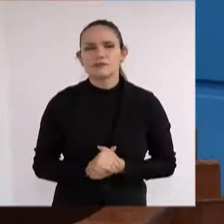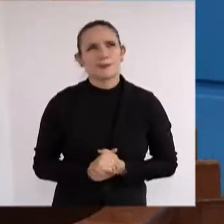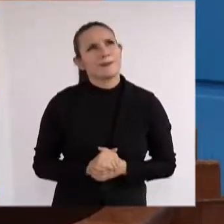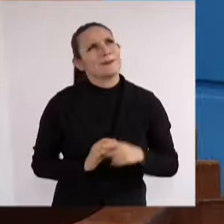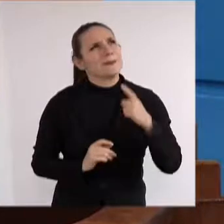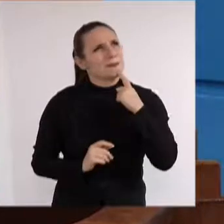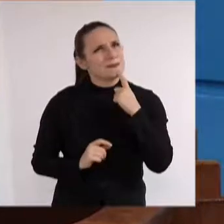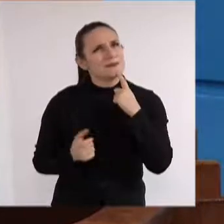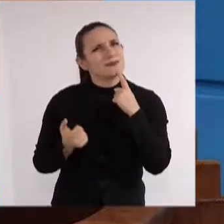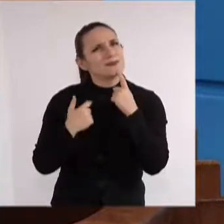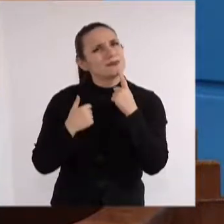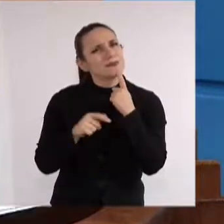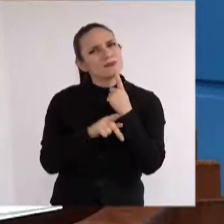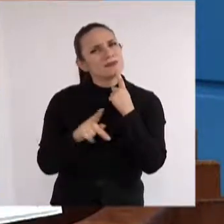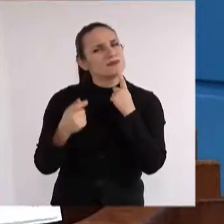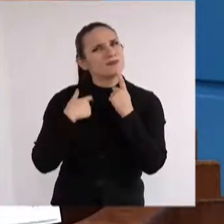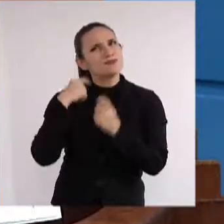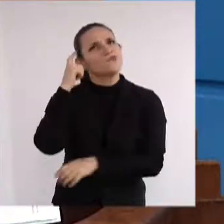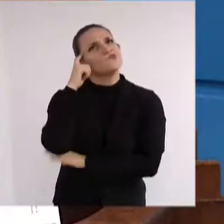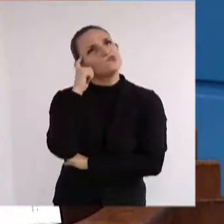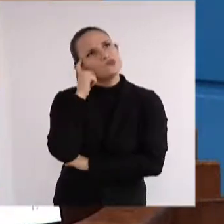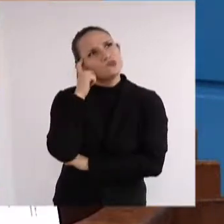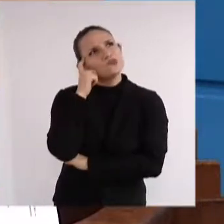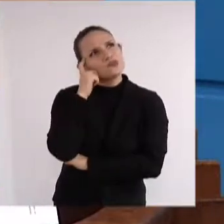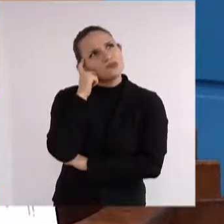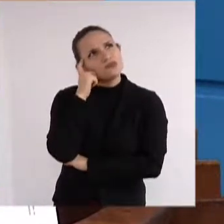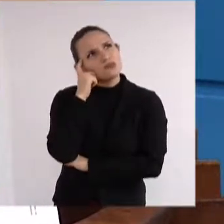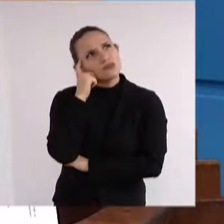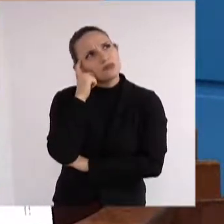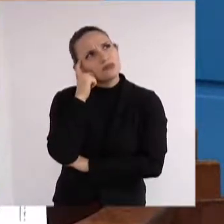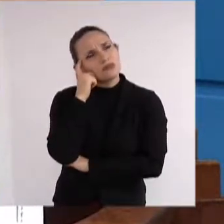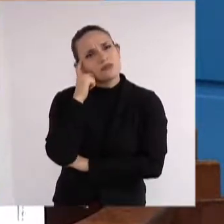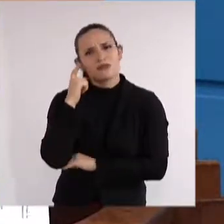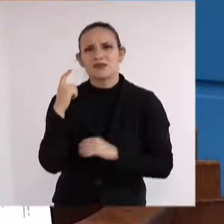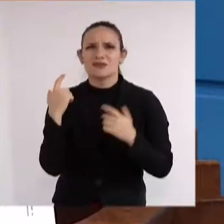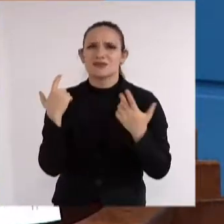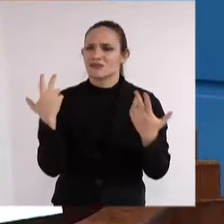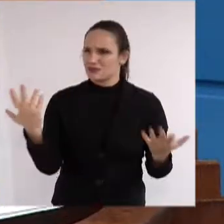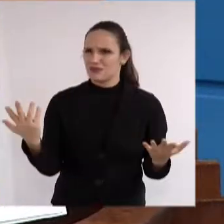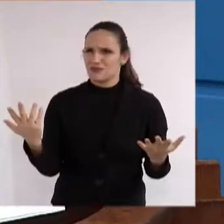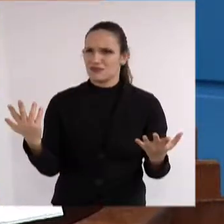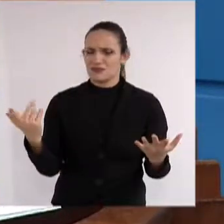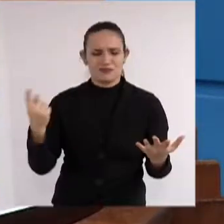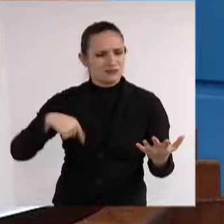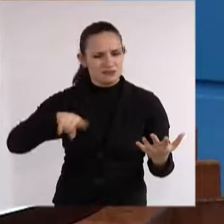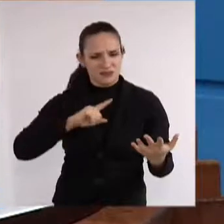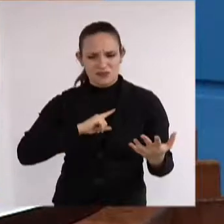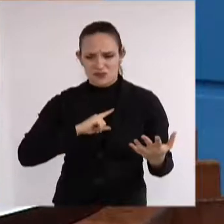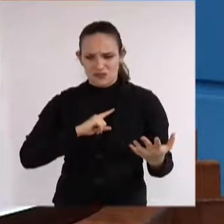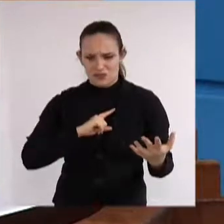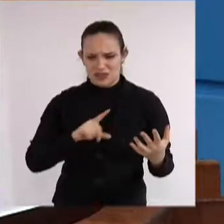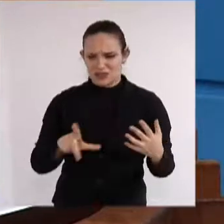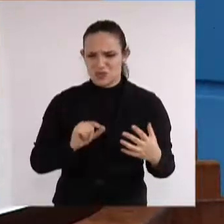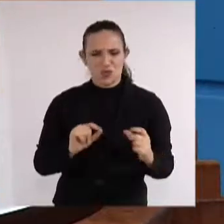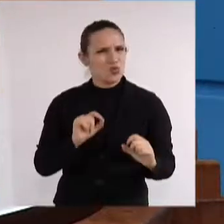Então, presidente, eu fico aqui a imaginar onde que nós estamos situados, em que barco nós estamos.